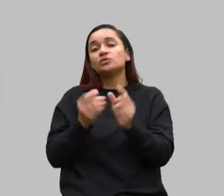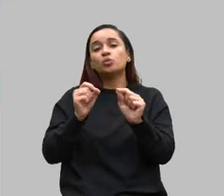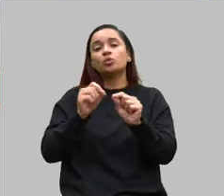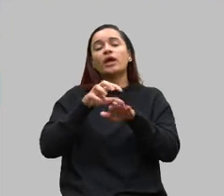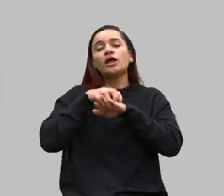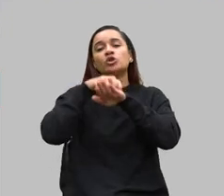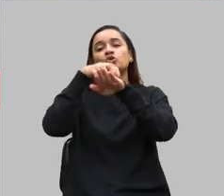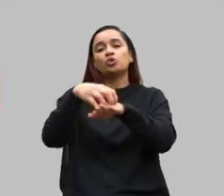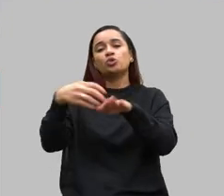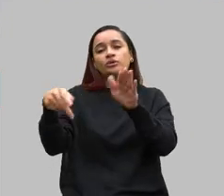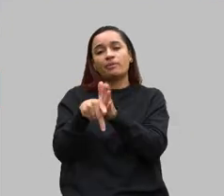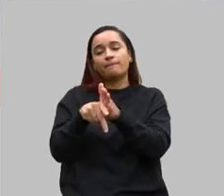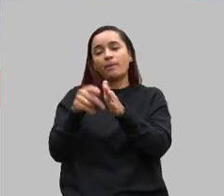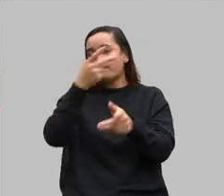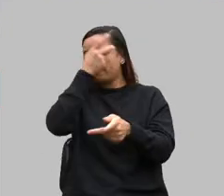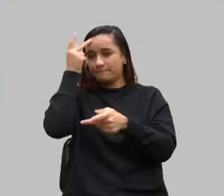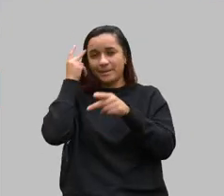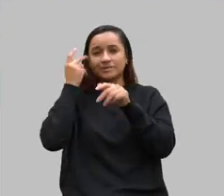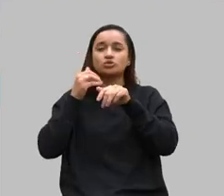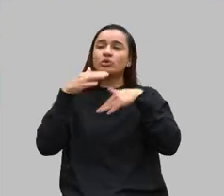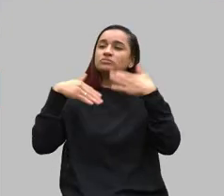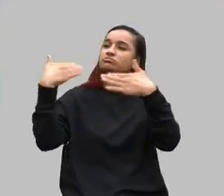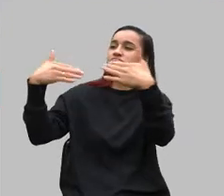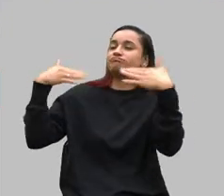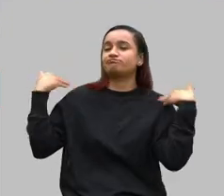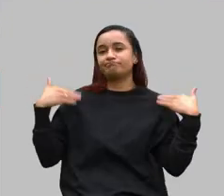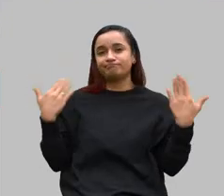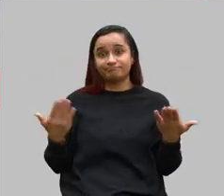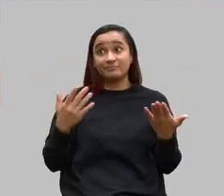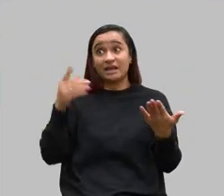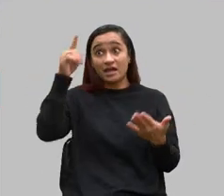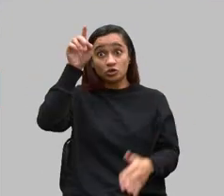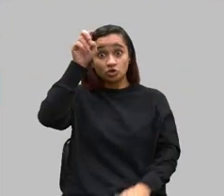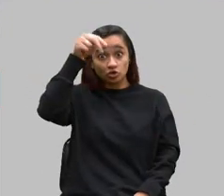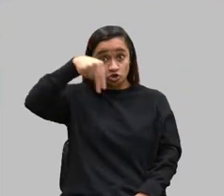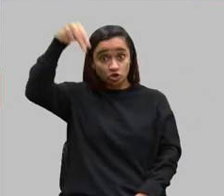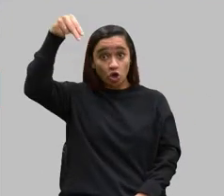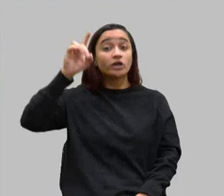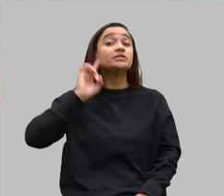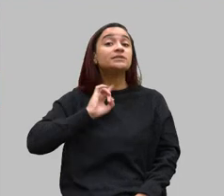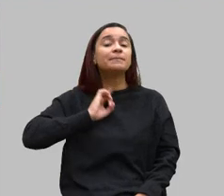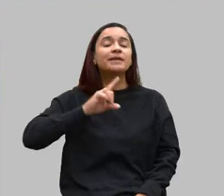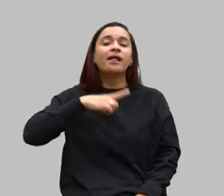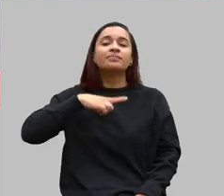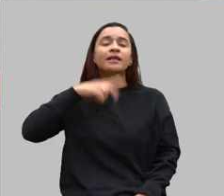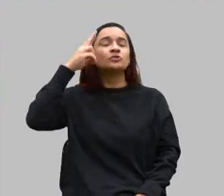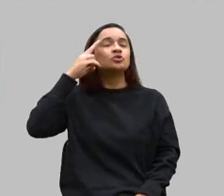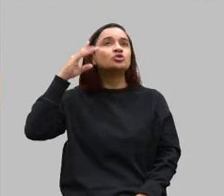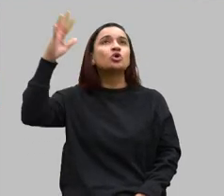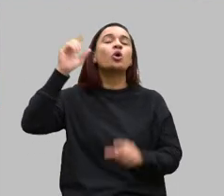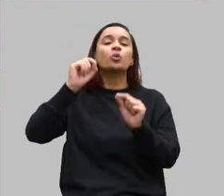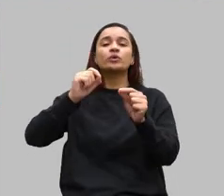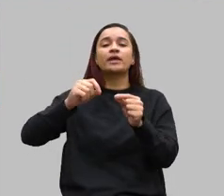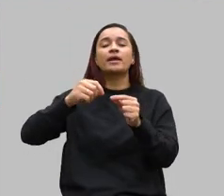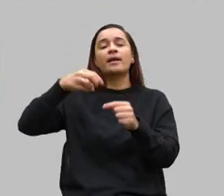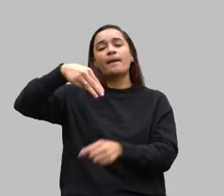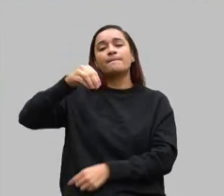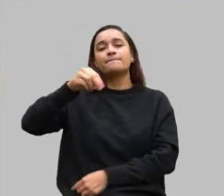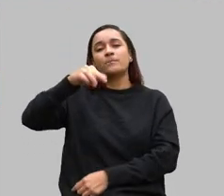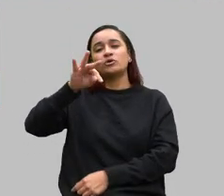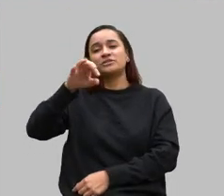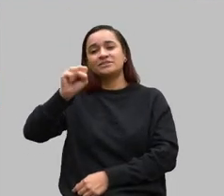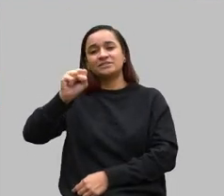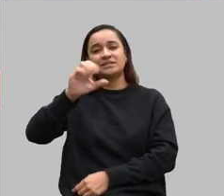desenvolvimento e lá na naquela região é sonho do norte de Minas é sonho de Montes Claros Janaúba pai